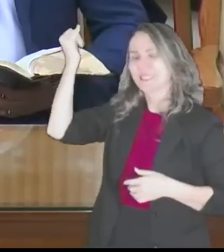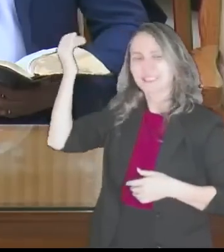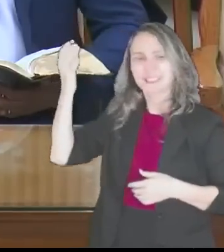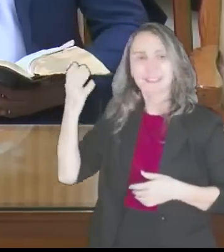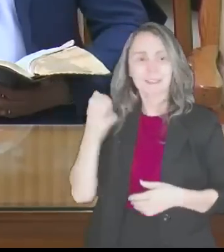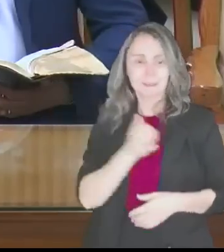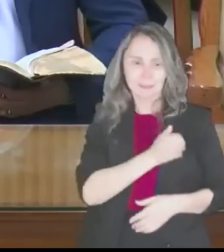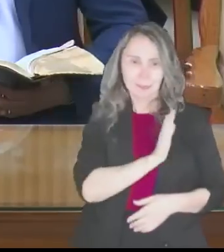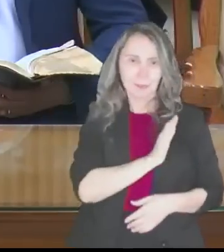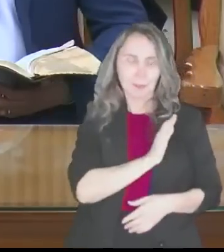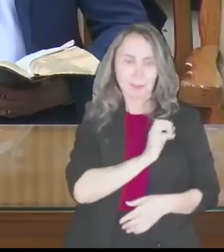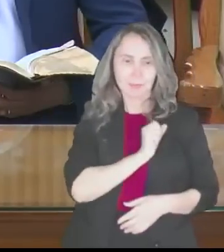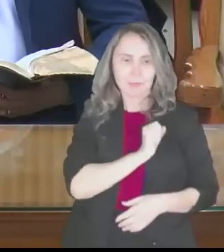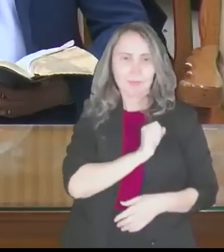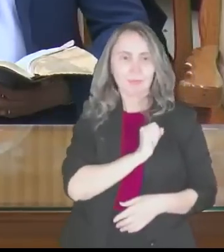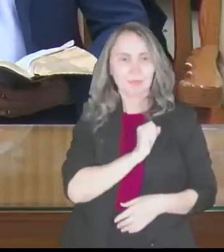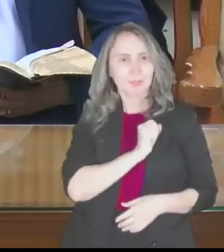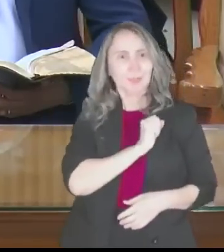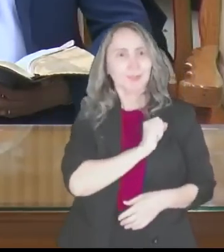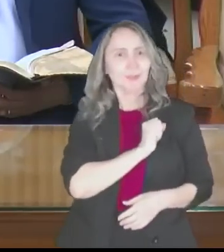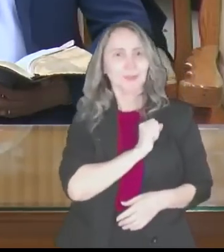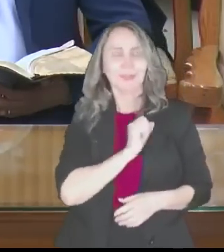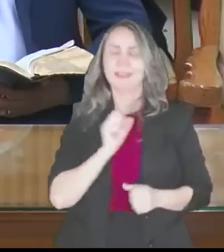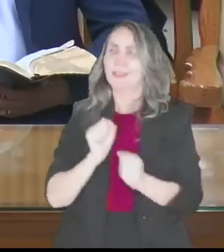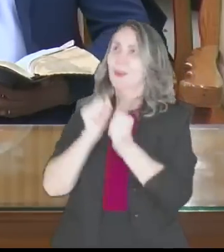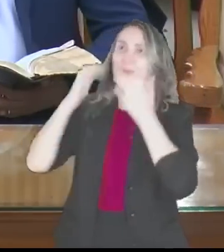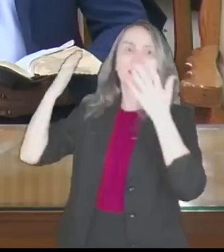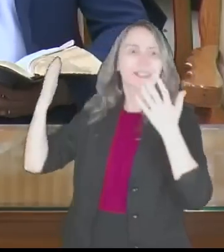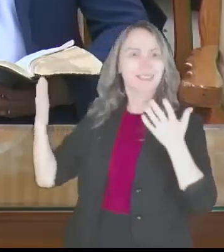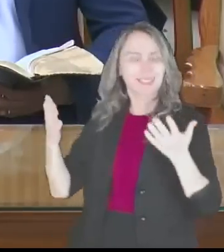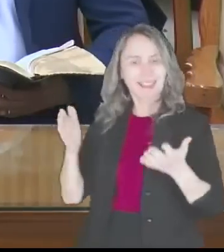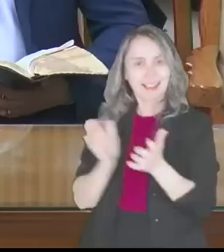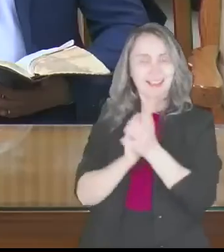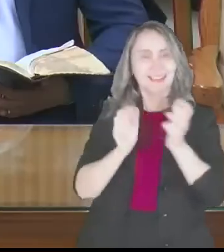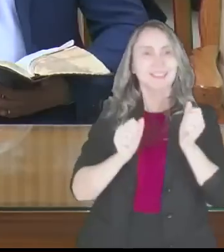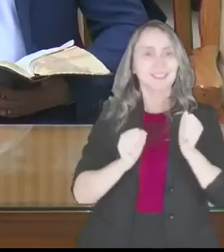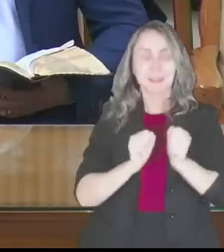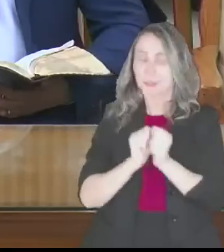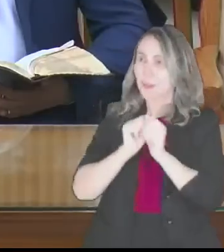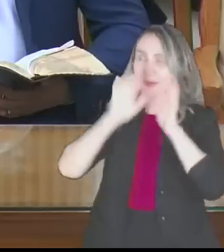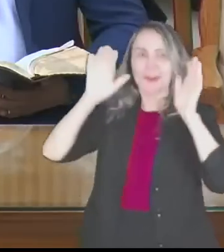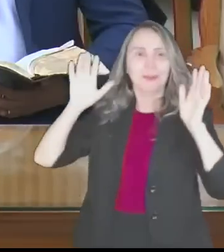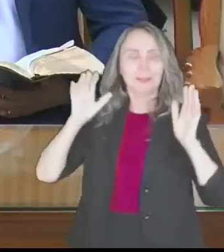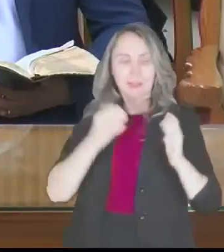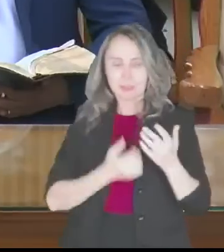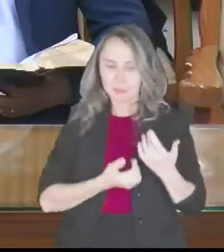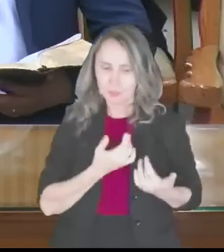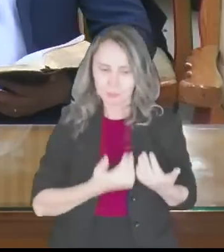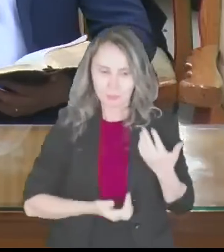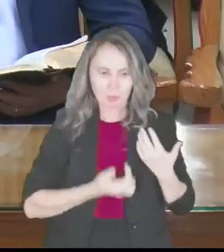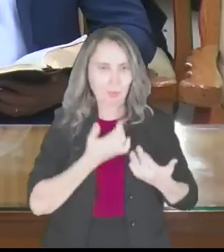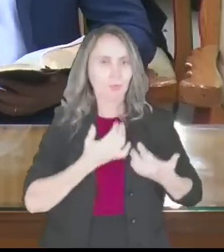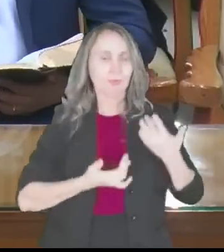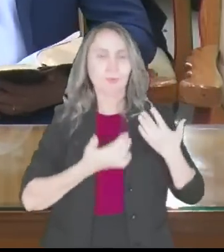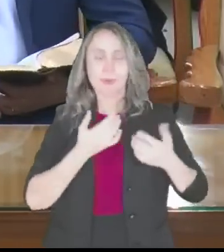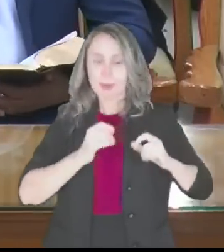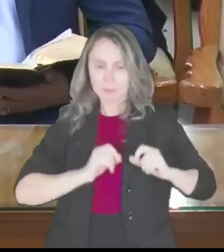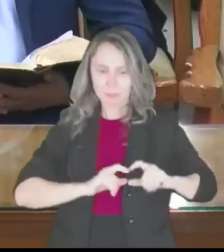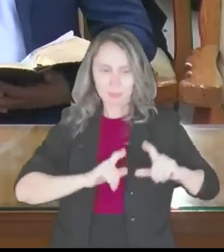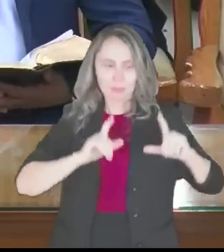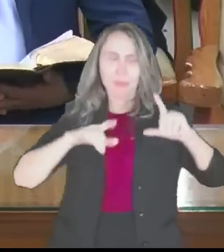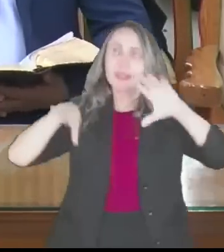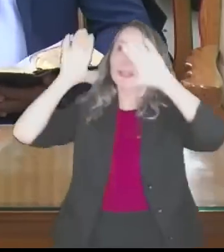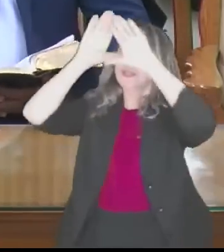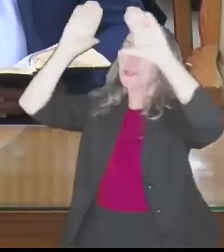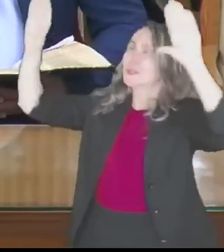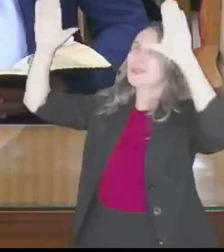coração começa, glória, aí você, glória, aleluia. A glória, aleluia, vai esquentando, glória a Jesus. E você, o céu vai se